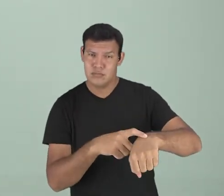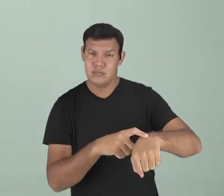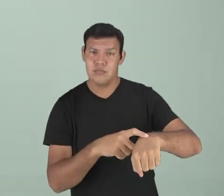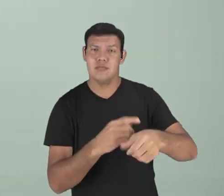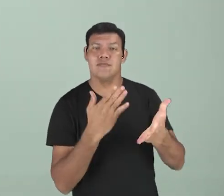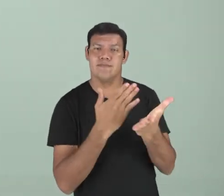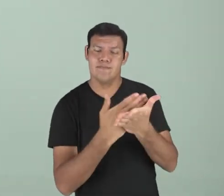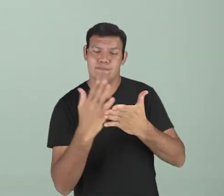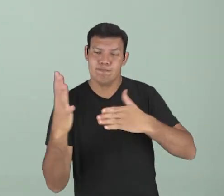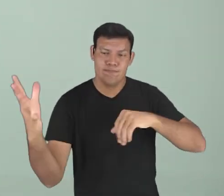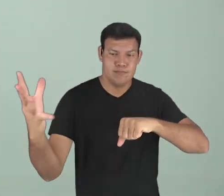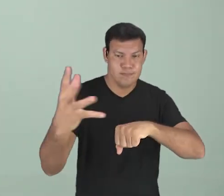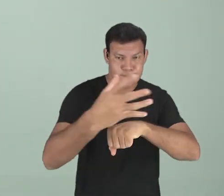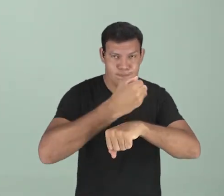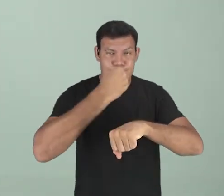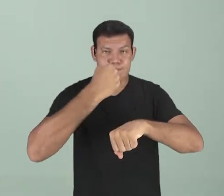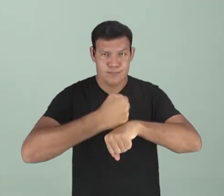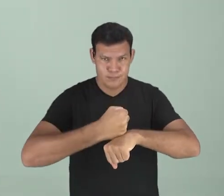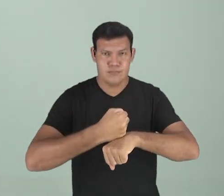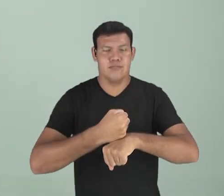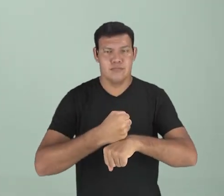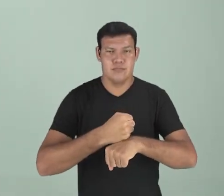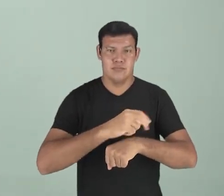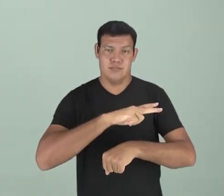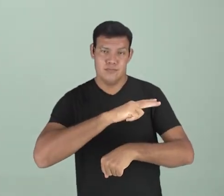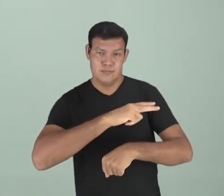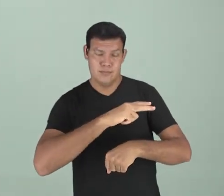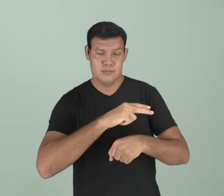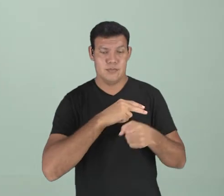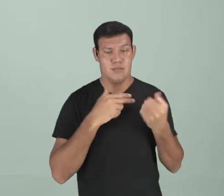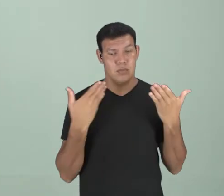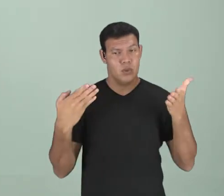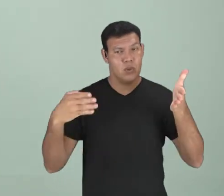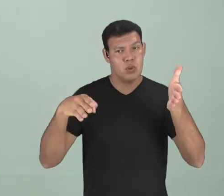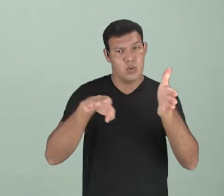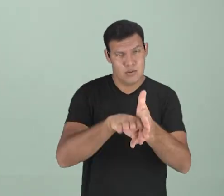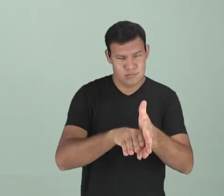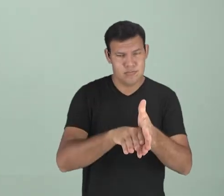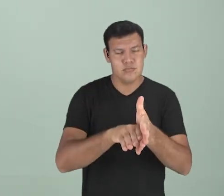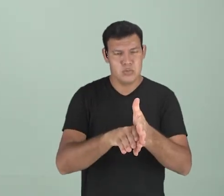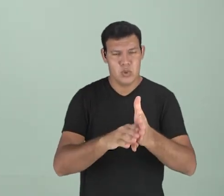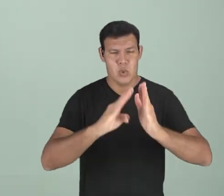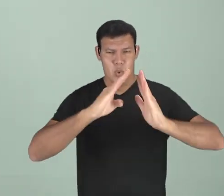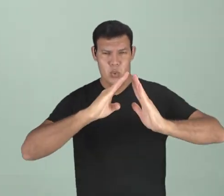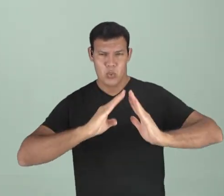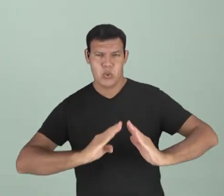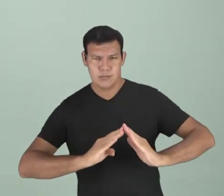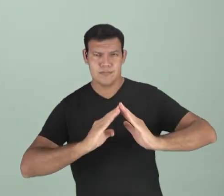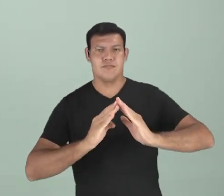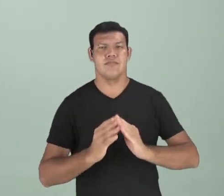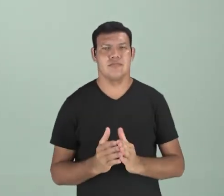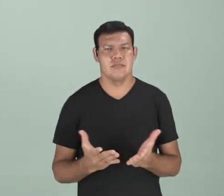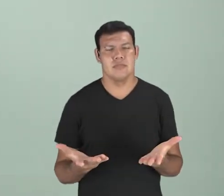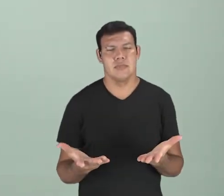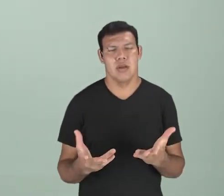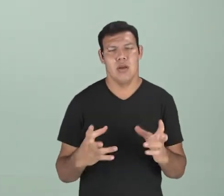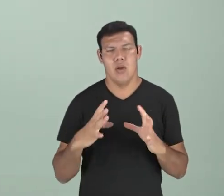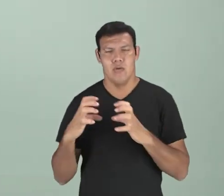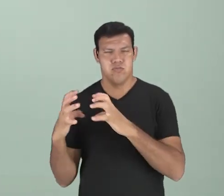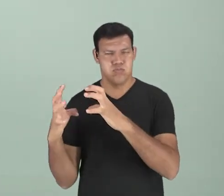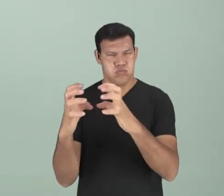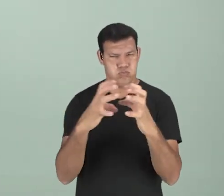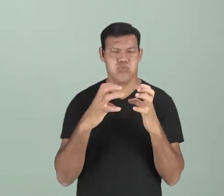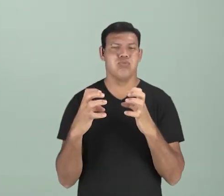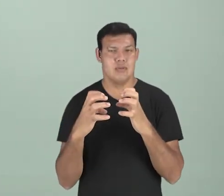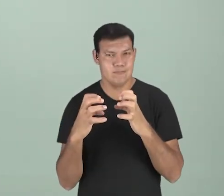ser colonizado, certo? Onde os portugueses chegam e começam a habitar, apesar de todos os confrontos, todos os